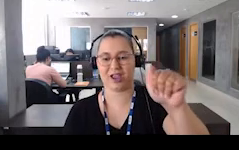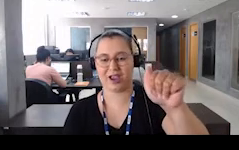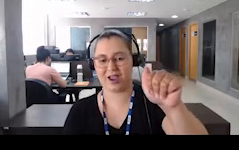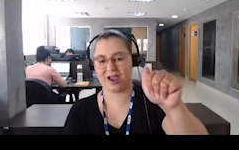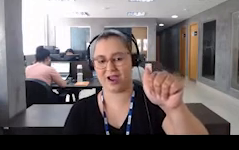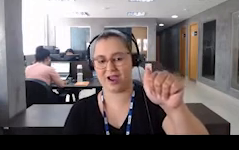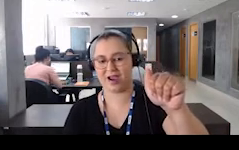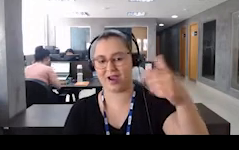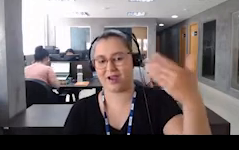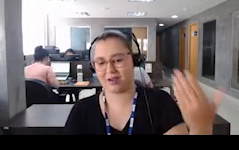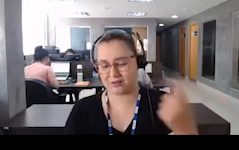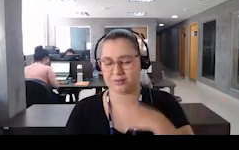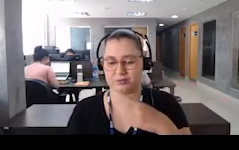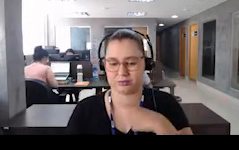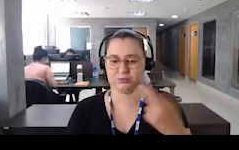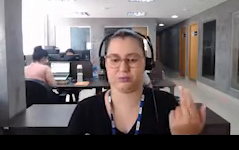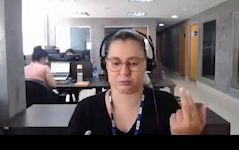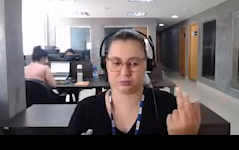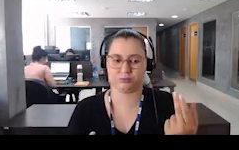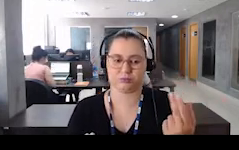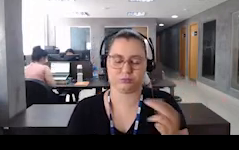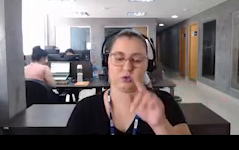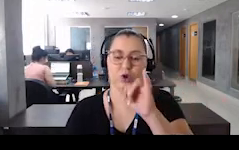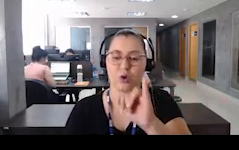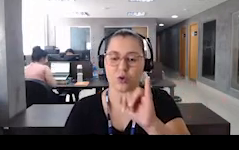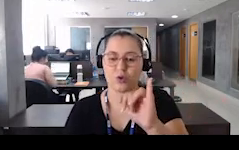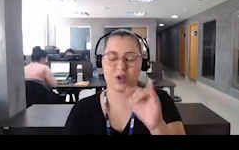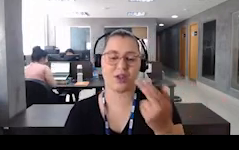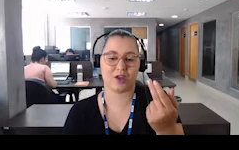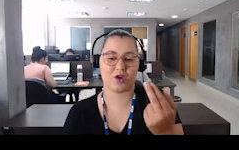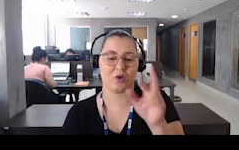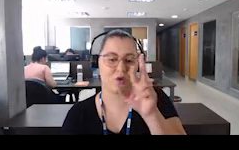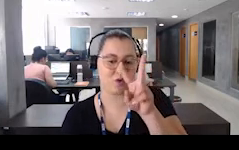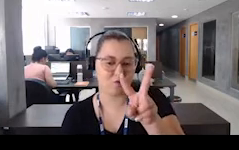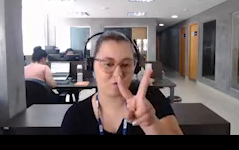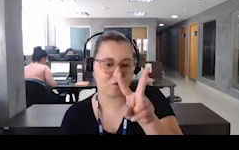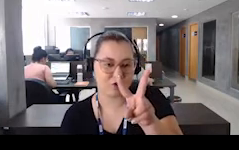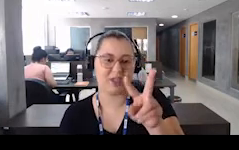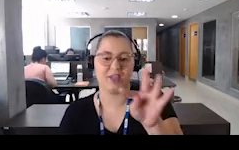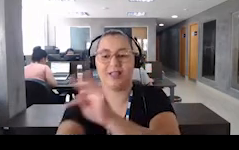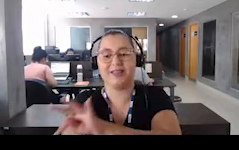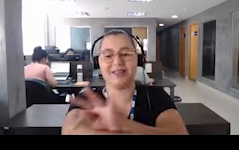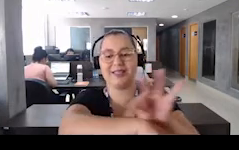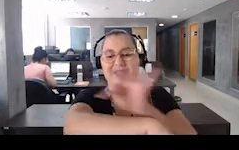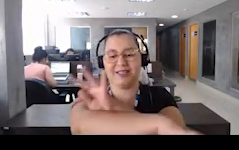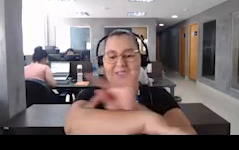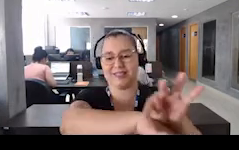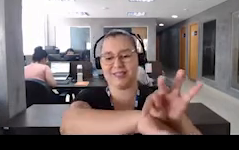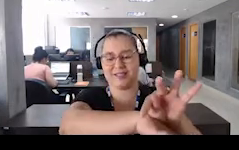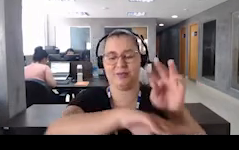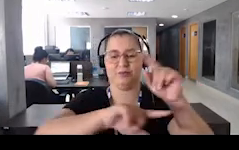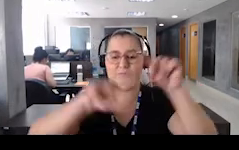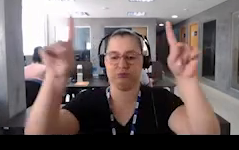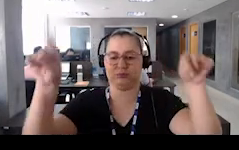I, ele vai ser a tensão, que é o V, dividido pela resistência. Mas quem que é o V? Quem que é a